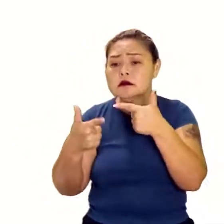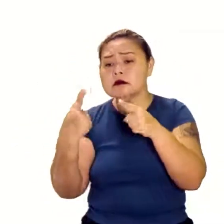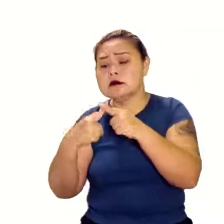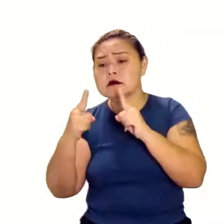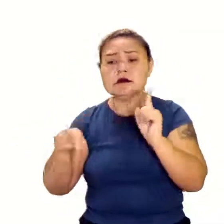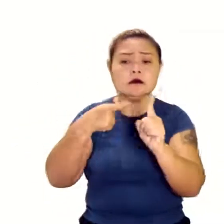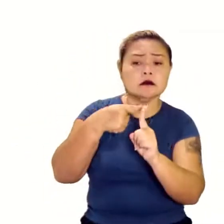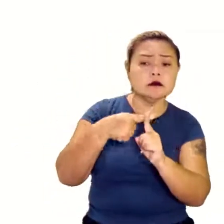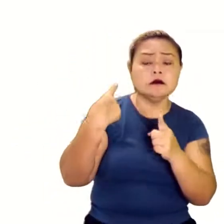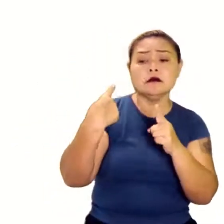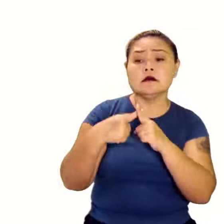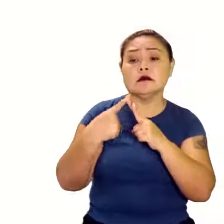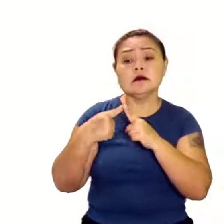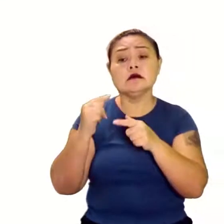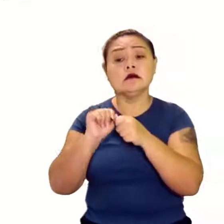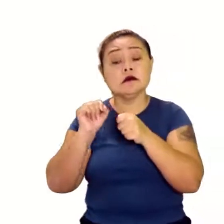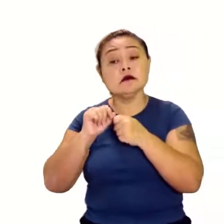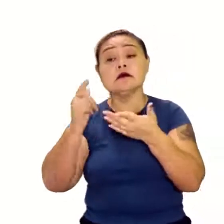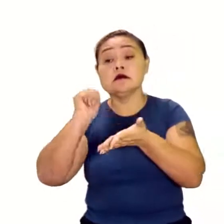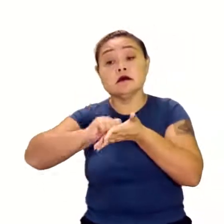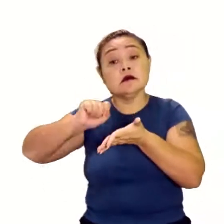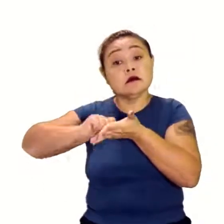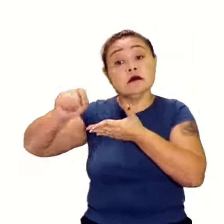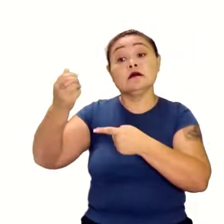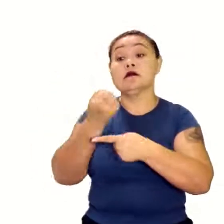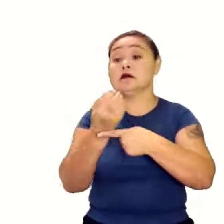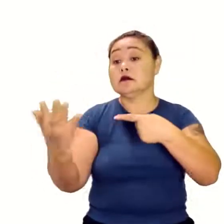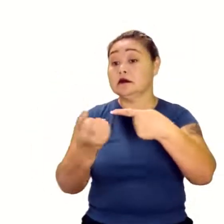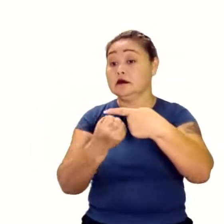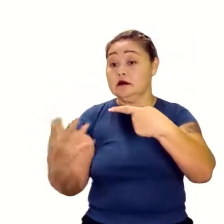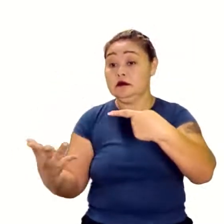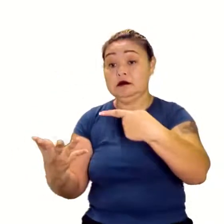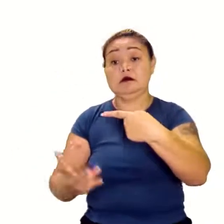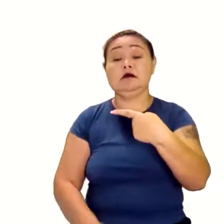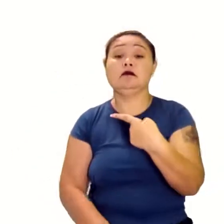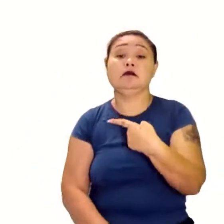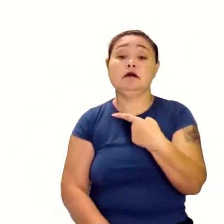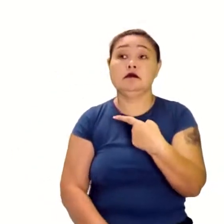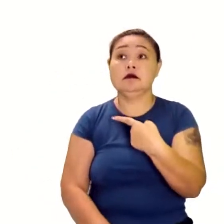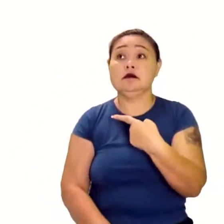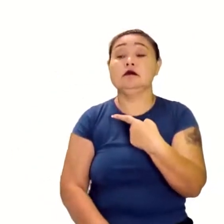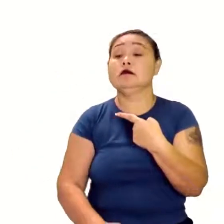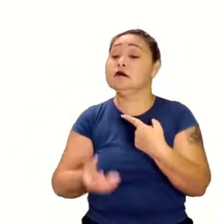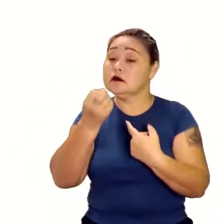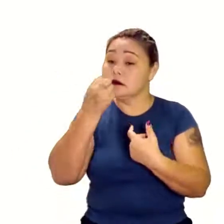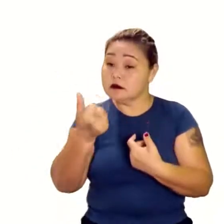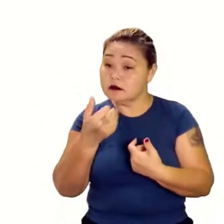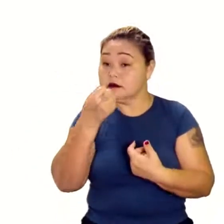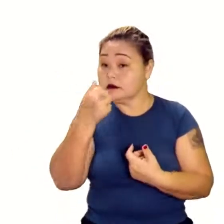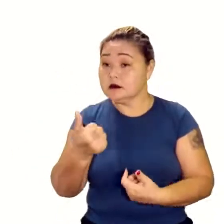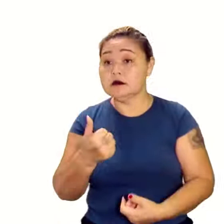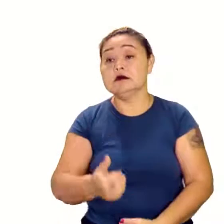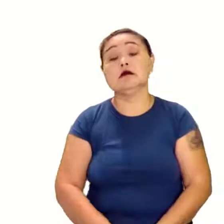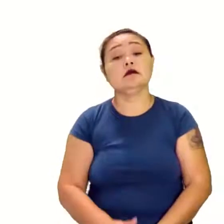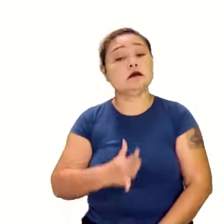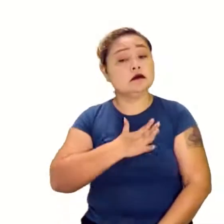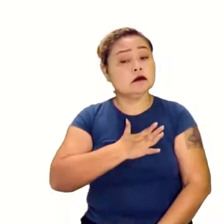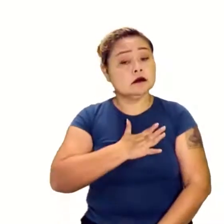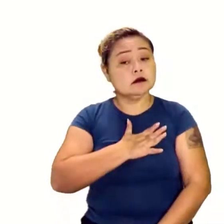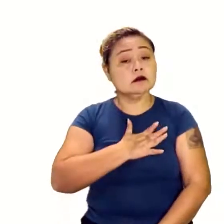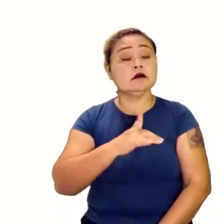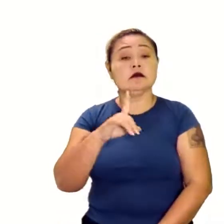pode multiplicar? Porque nós podemos escrever em forma de fração. Muito boa, muito boa.